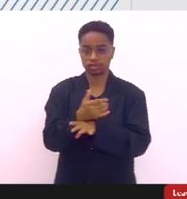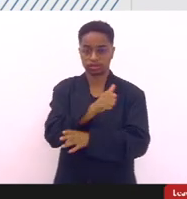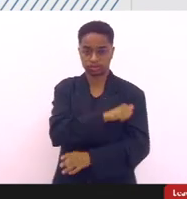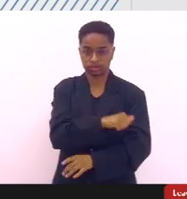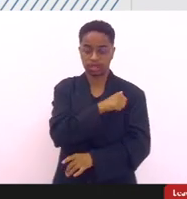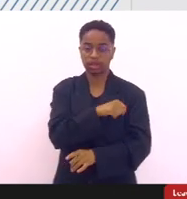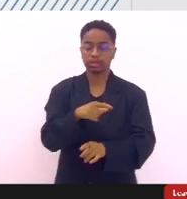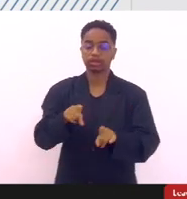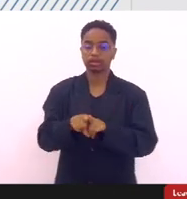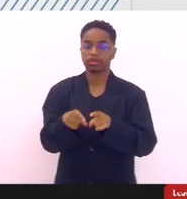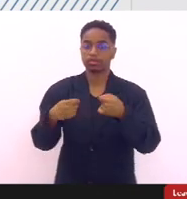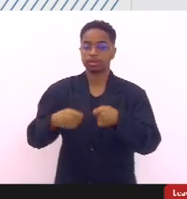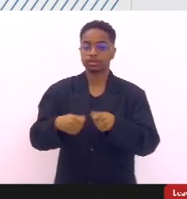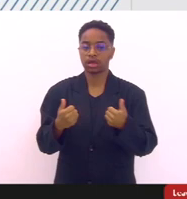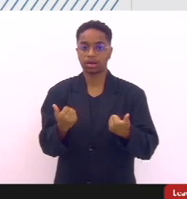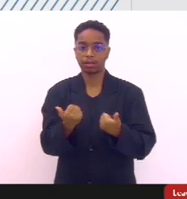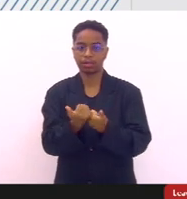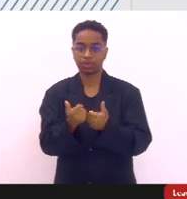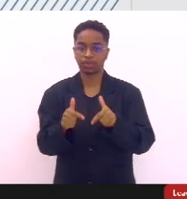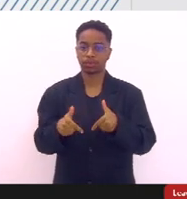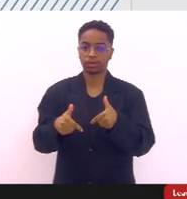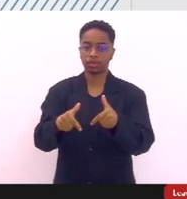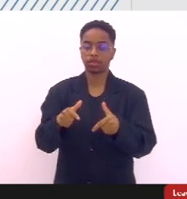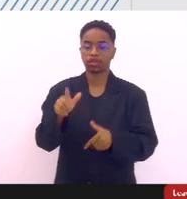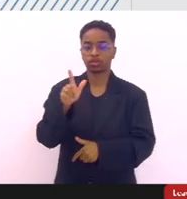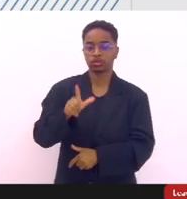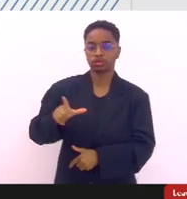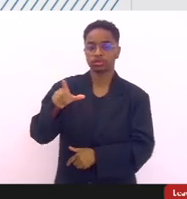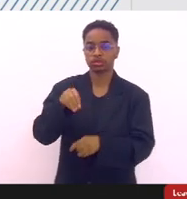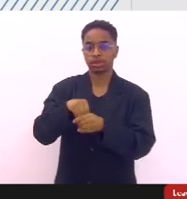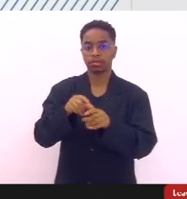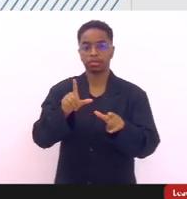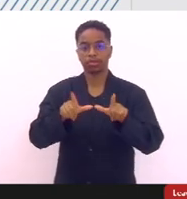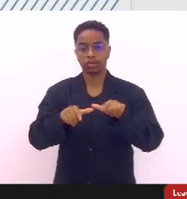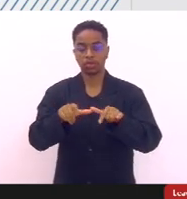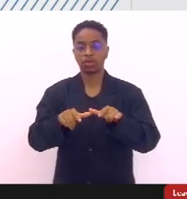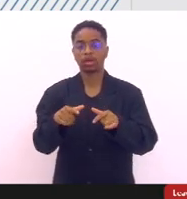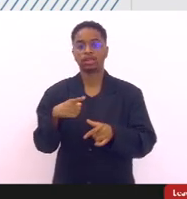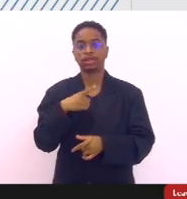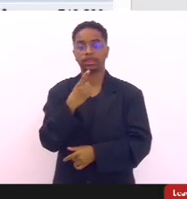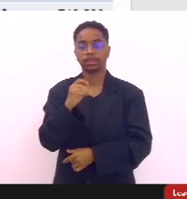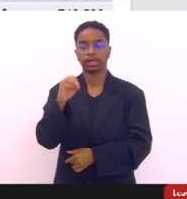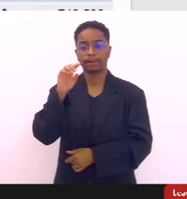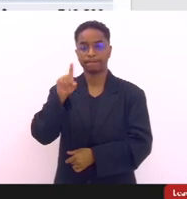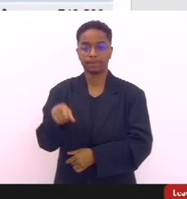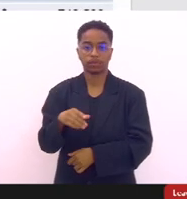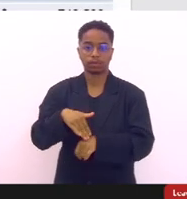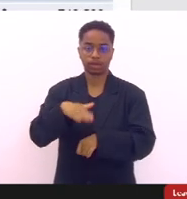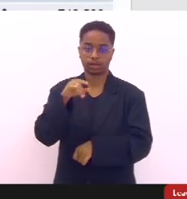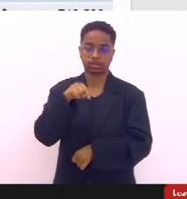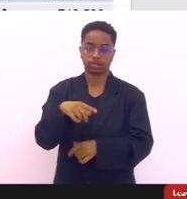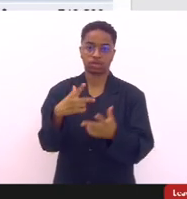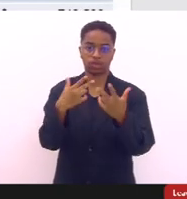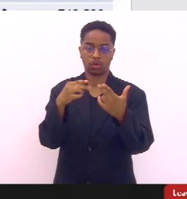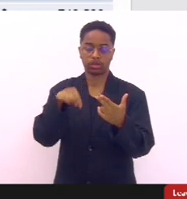operacional e logístico em Bangu. É uma modalidade para os municípios com mais de 10 mil, que no caso é o Rio de Janeiro. Então, aqui a